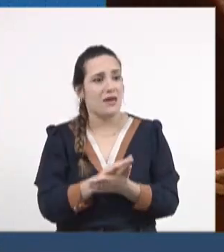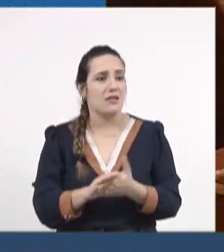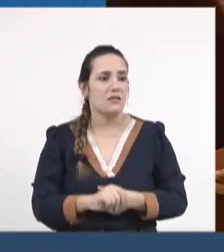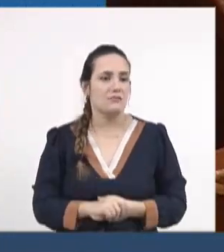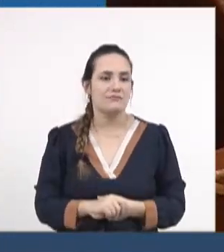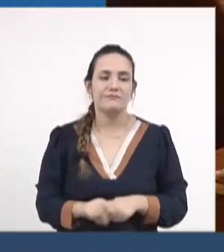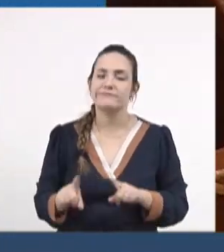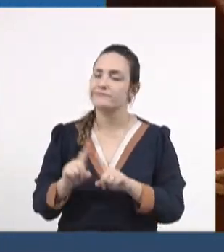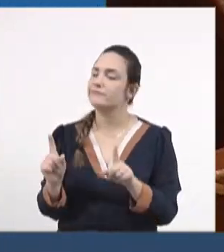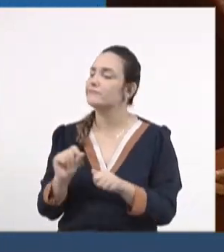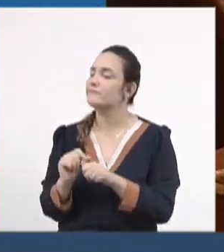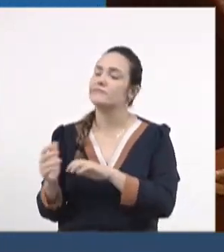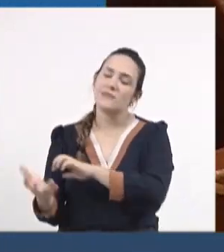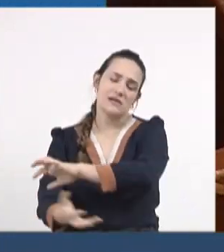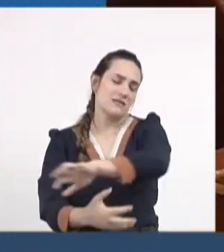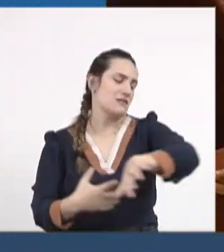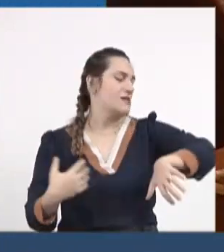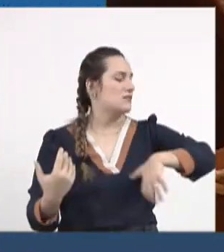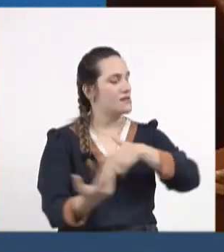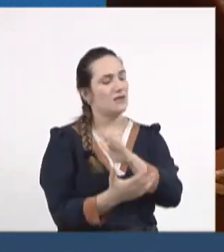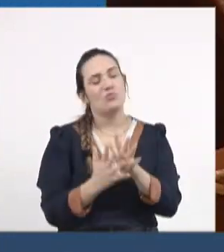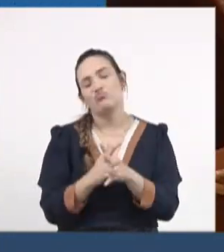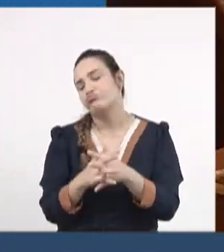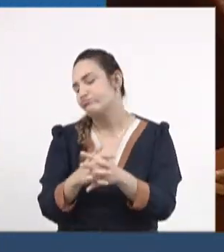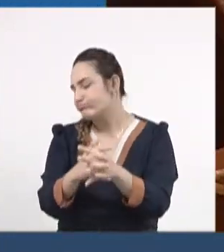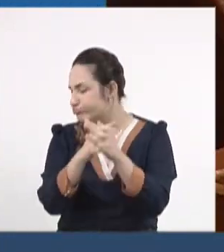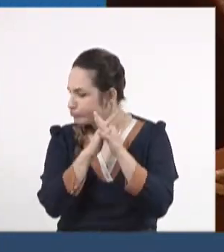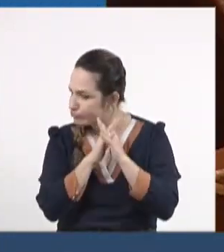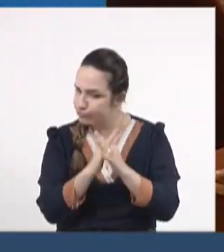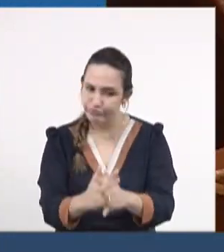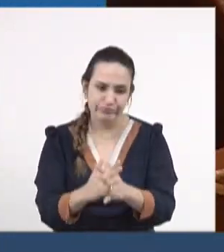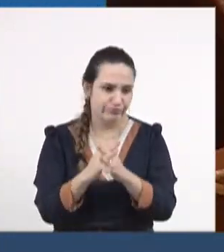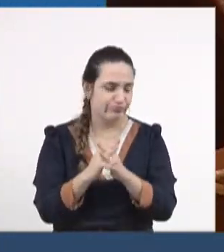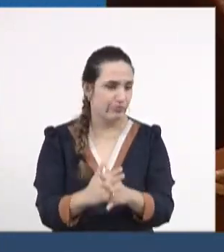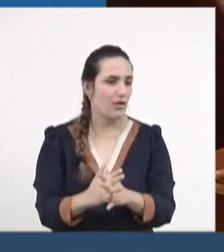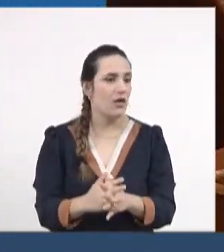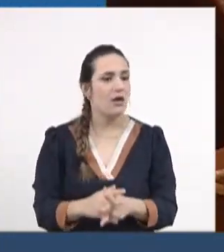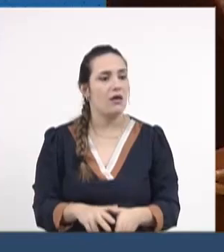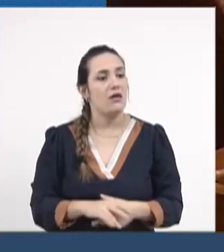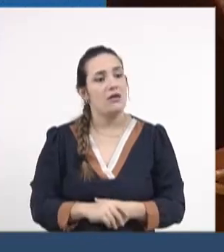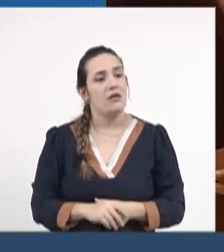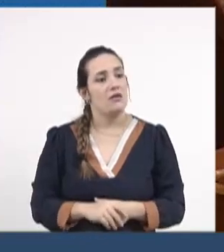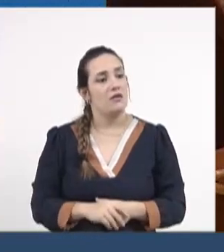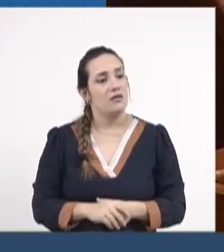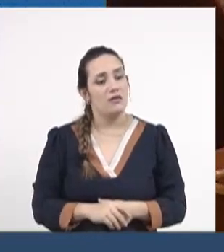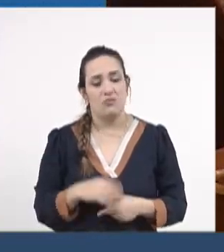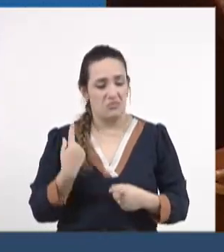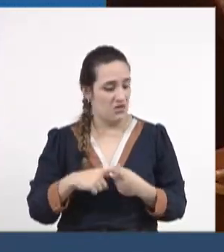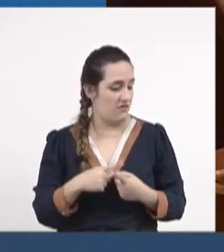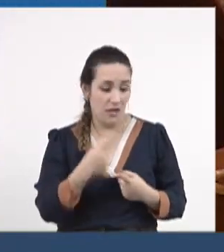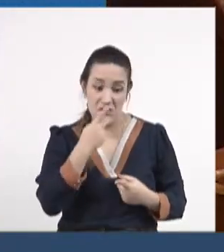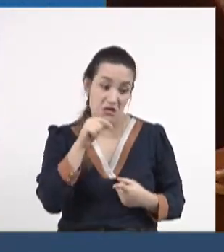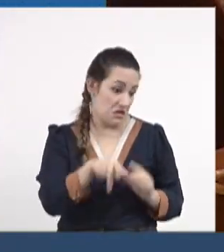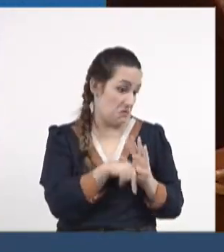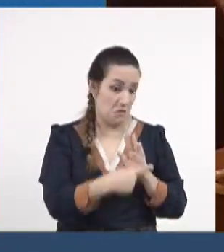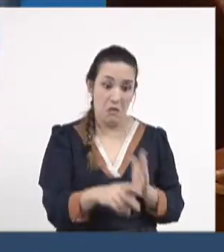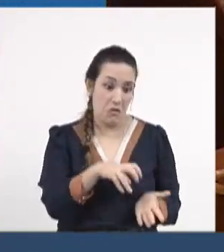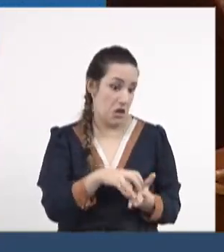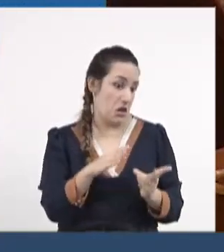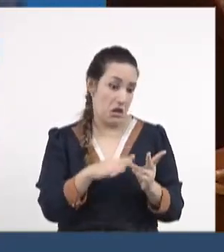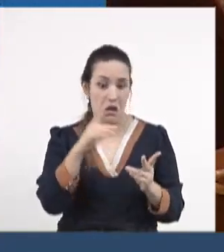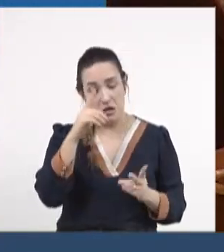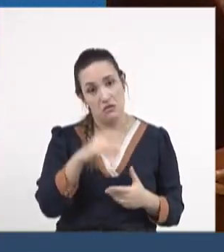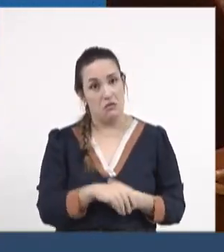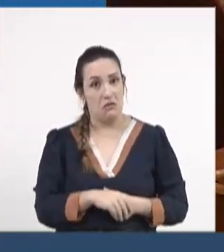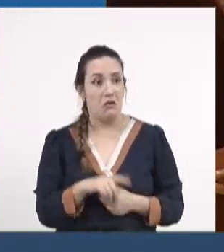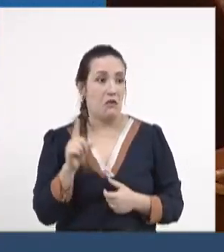causou toda essa complicação, na minha visão, ao sentar na reserva, conversar com os índios e pontilhar que lá na cabeceira do